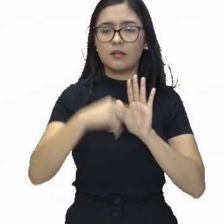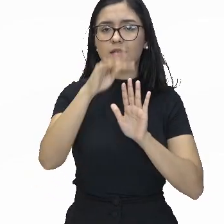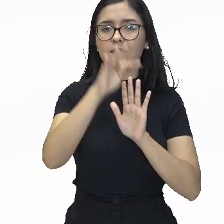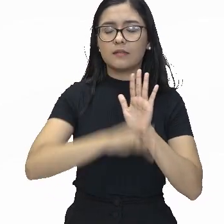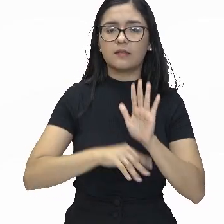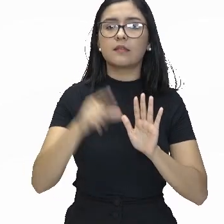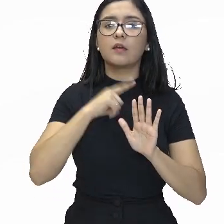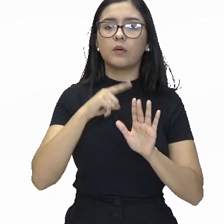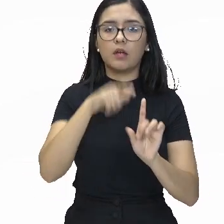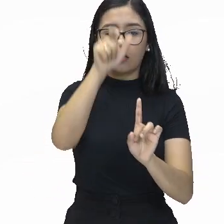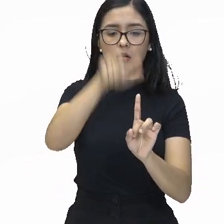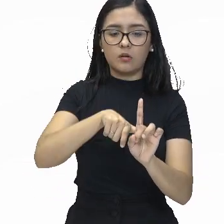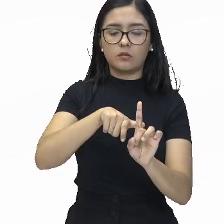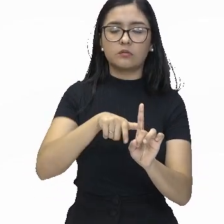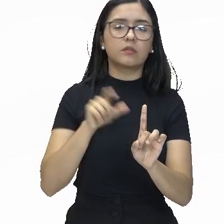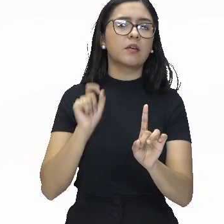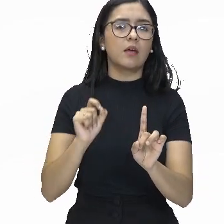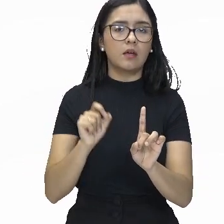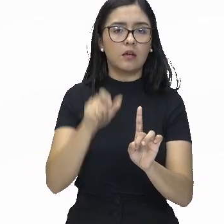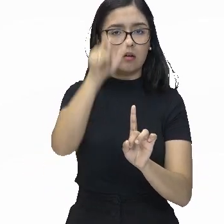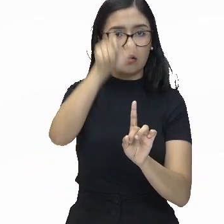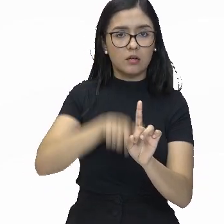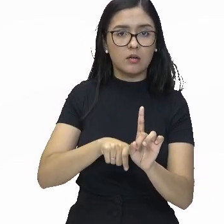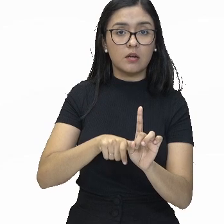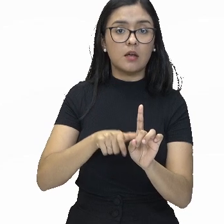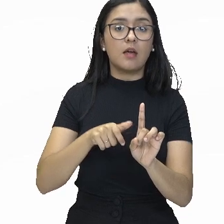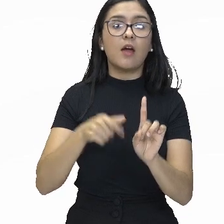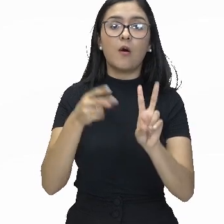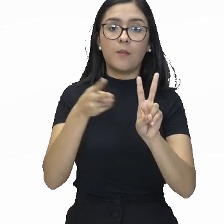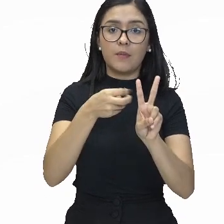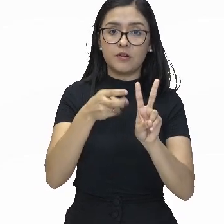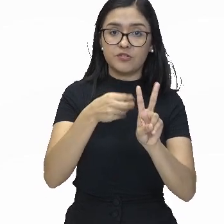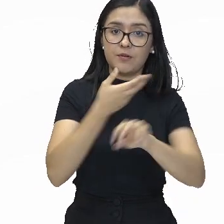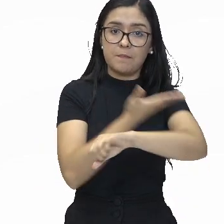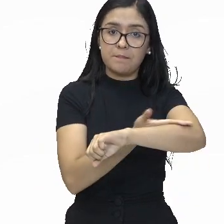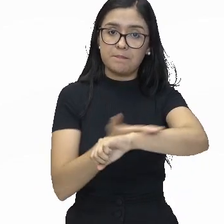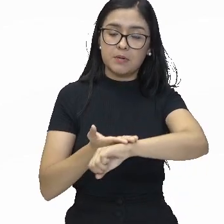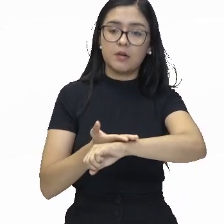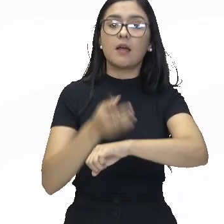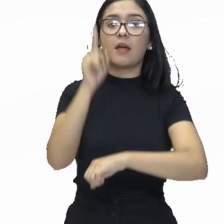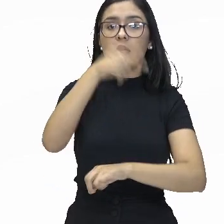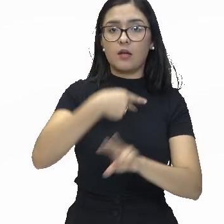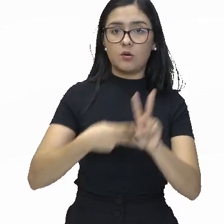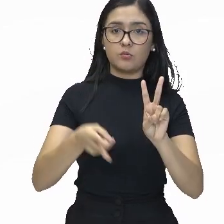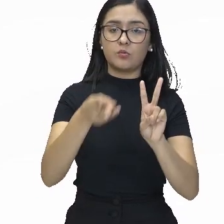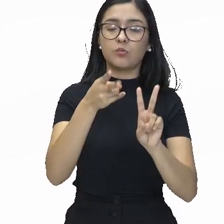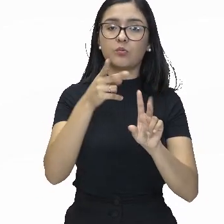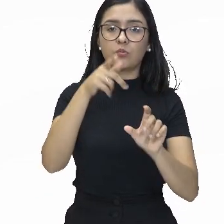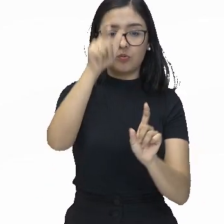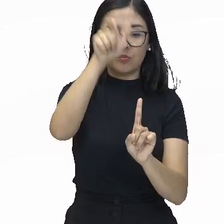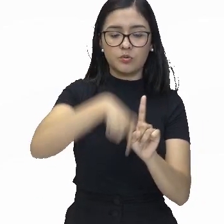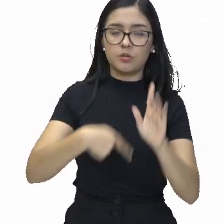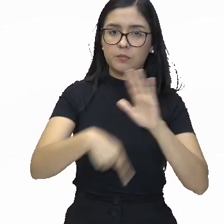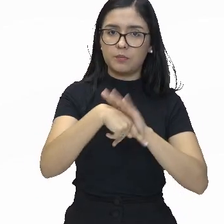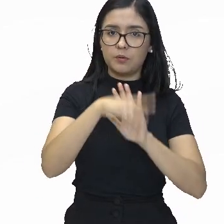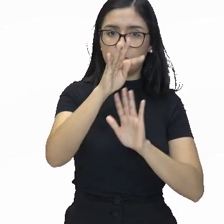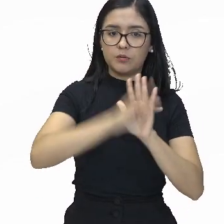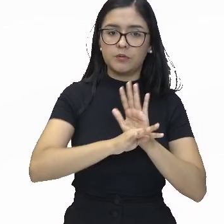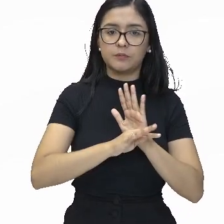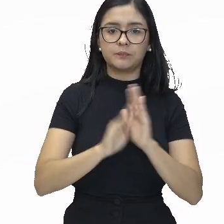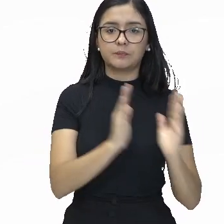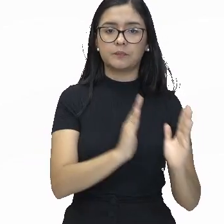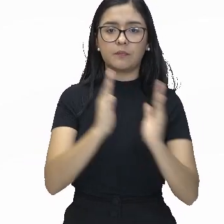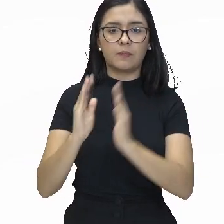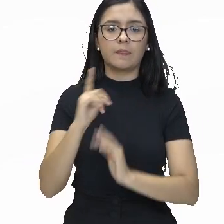um sujeito. Qual é o sujeito? Uma branca indiazinha. É o sujeito. E veja que na segunda